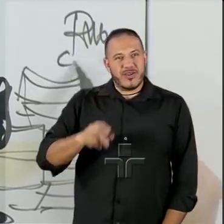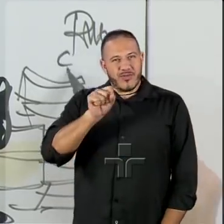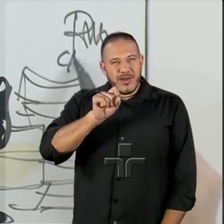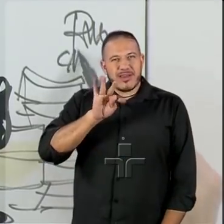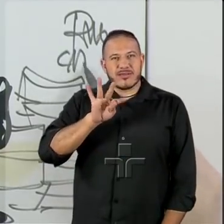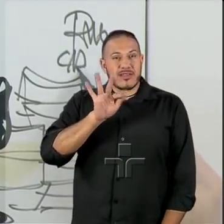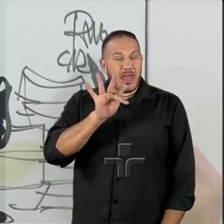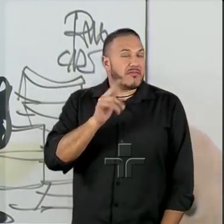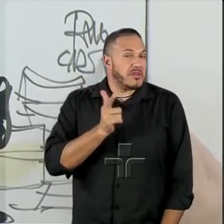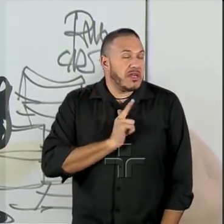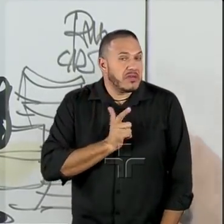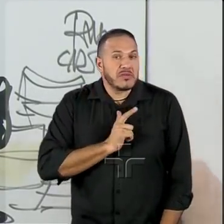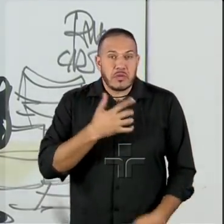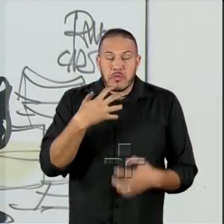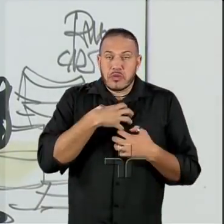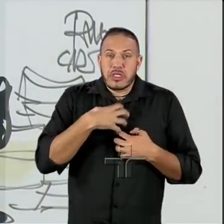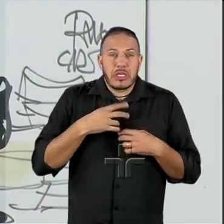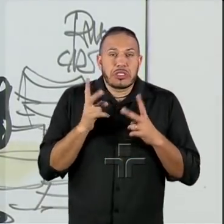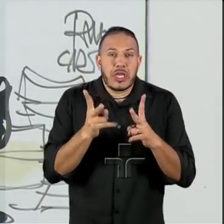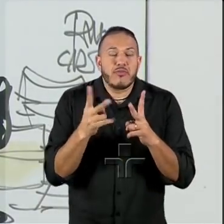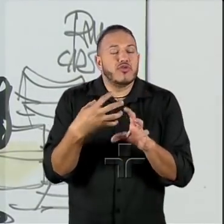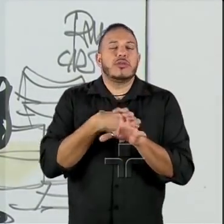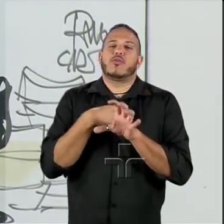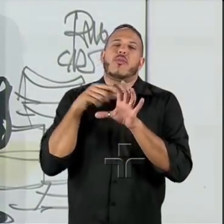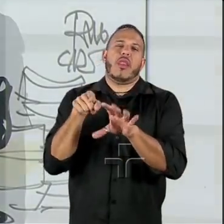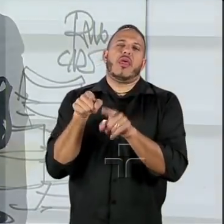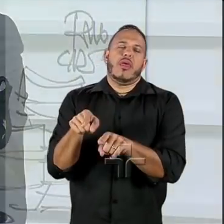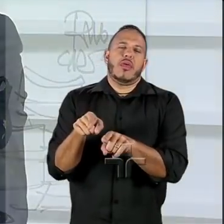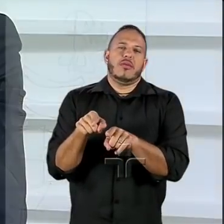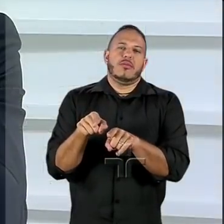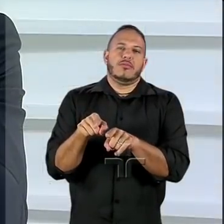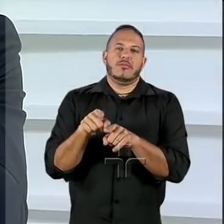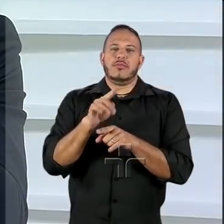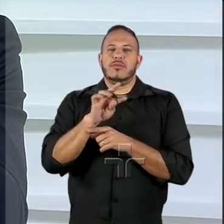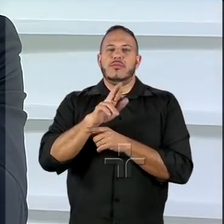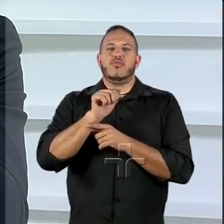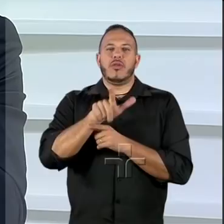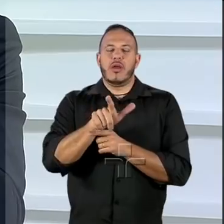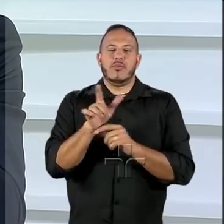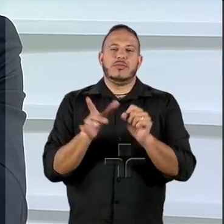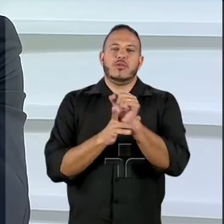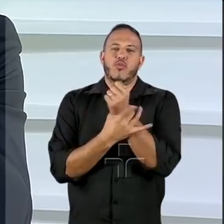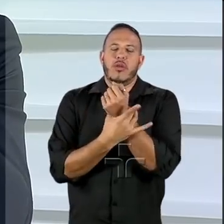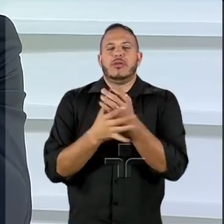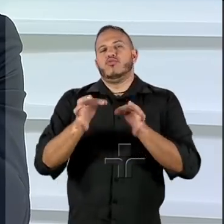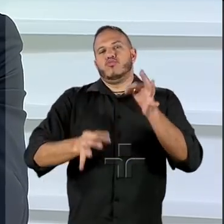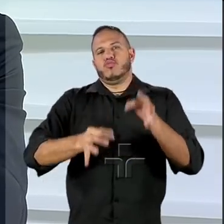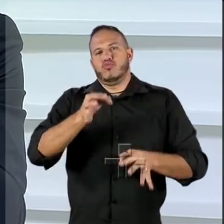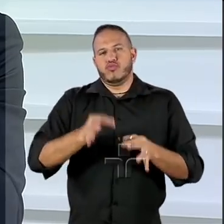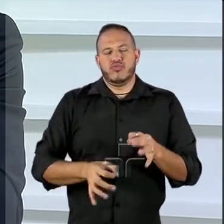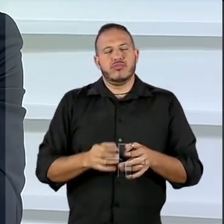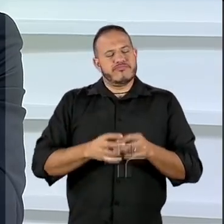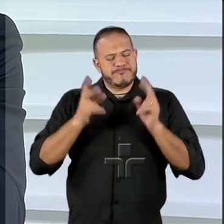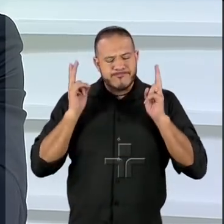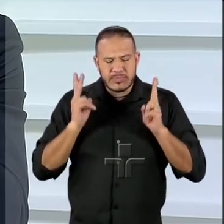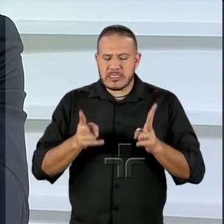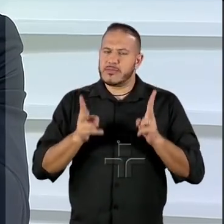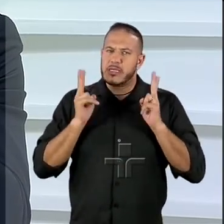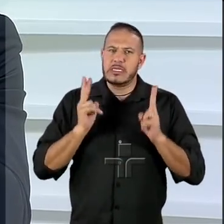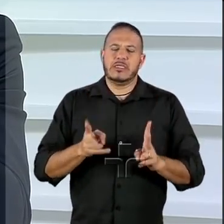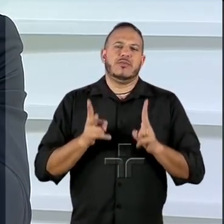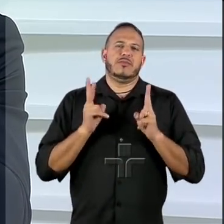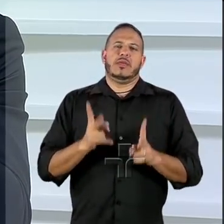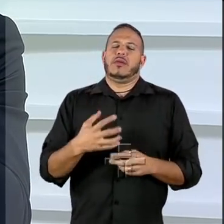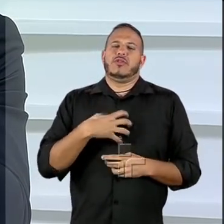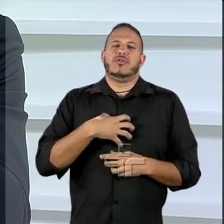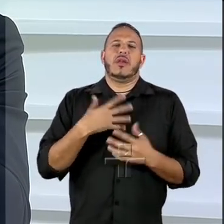comportar sempre como aquilo que ele é, um tribunal de segurança jurídica, né? Permanentemente buscar